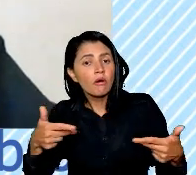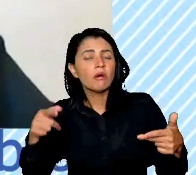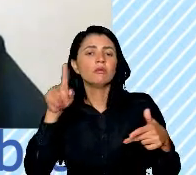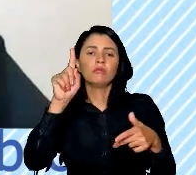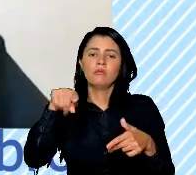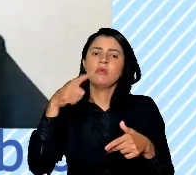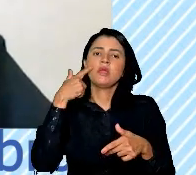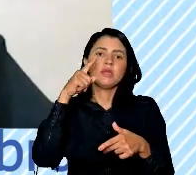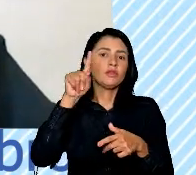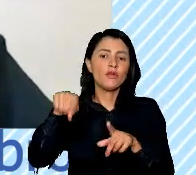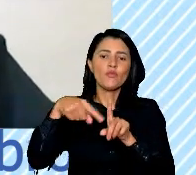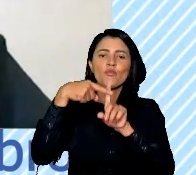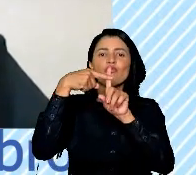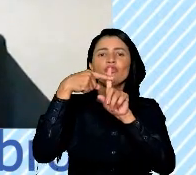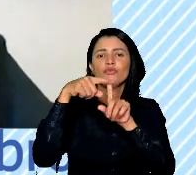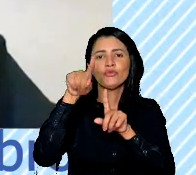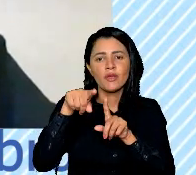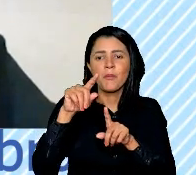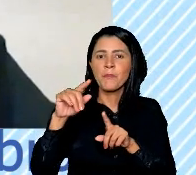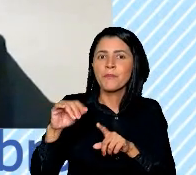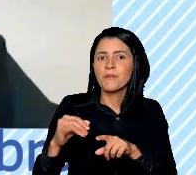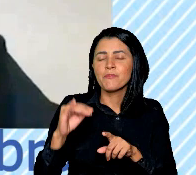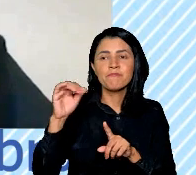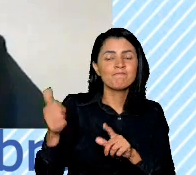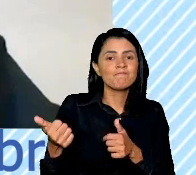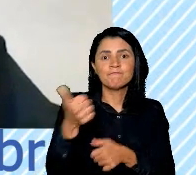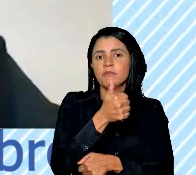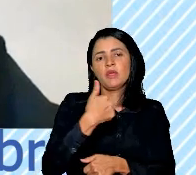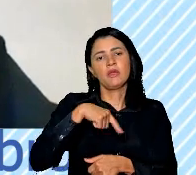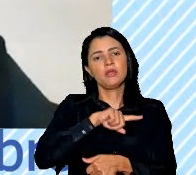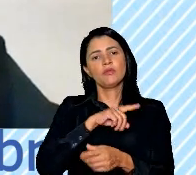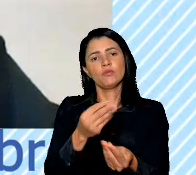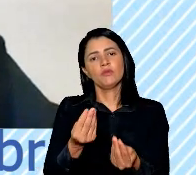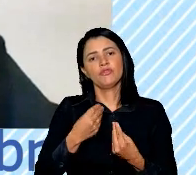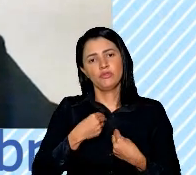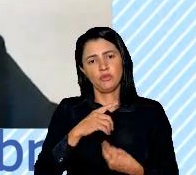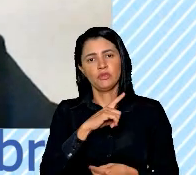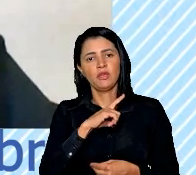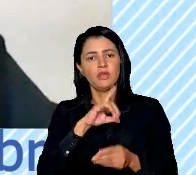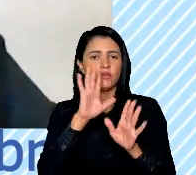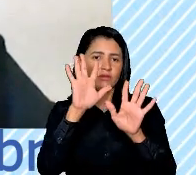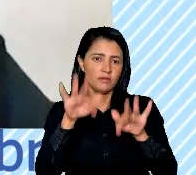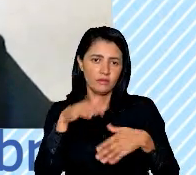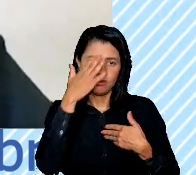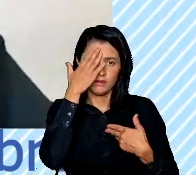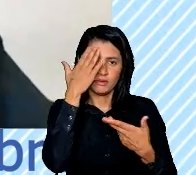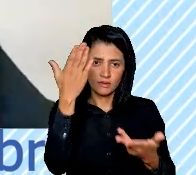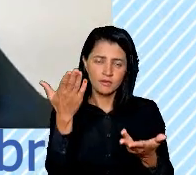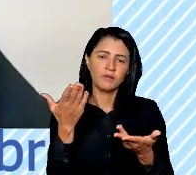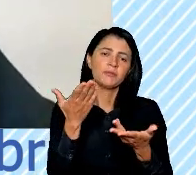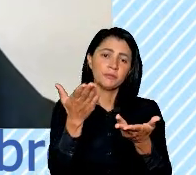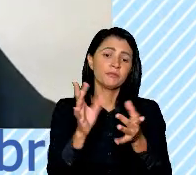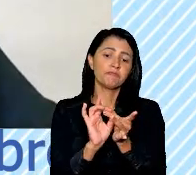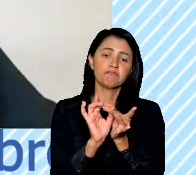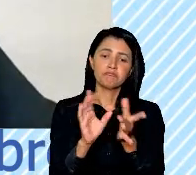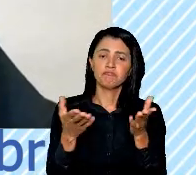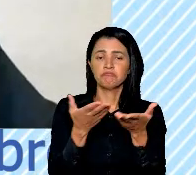uma virtude, um privilégio que a história nos deu. E assim, eu encerro agradecendo e colocando à